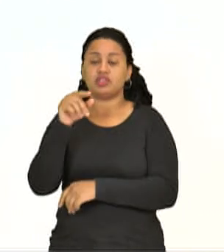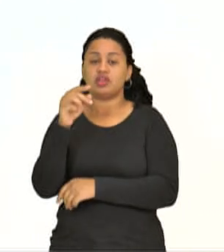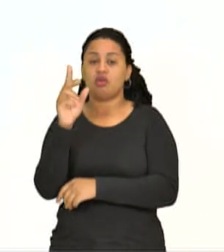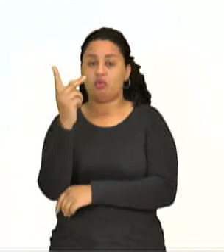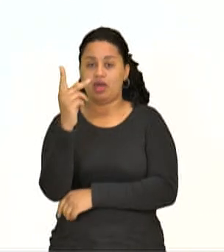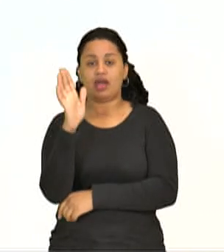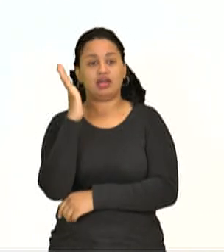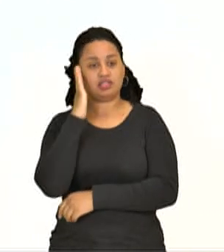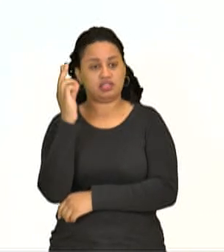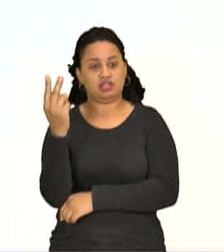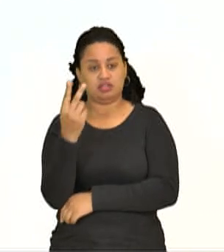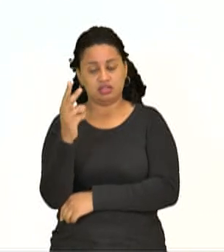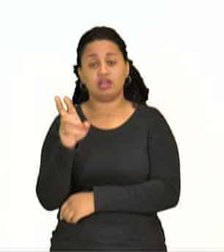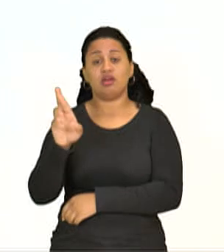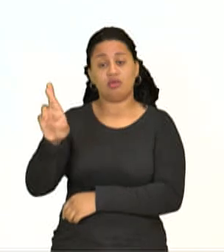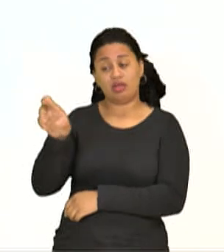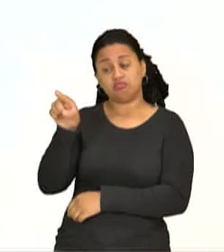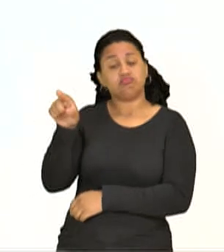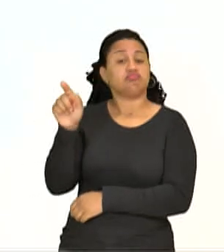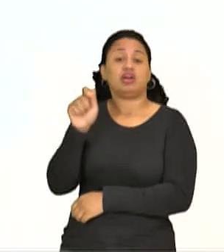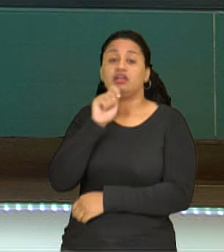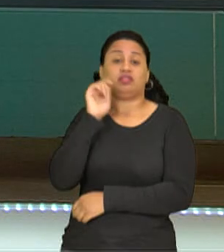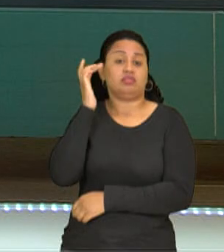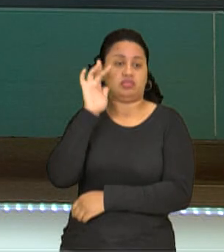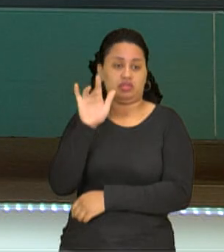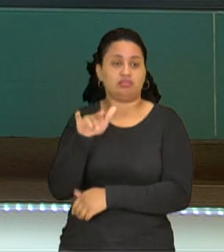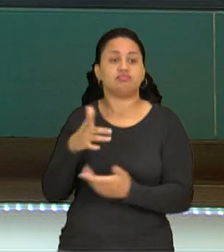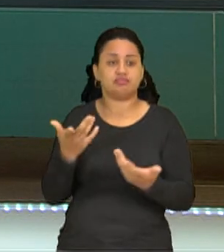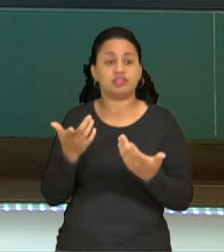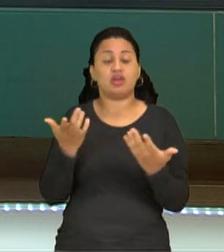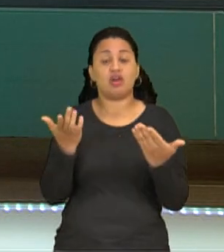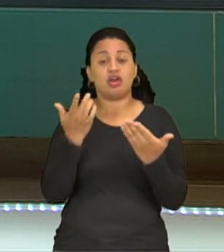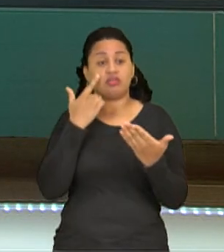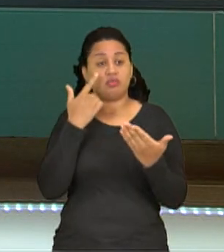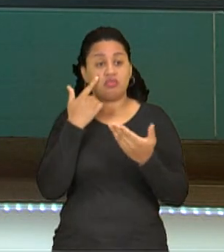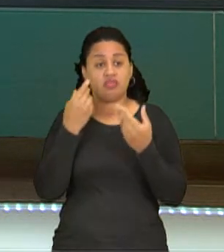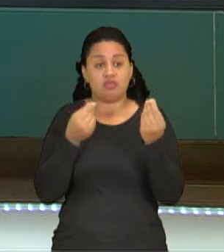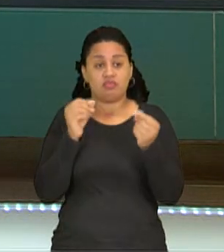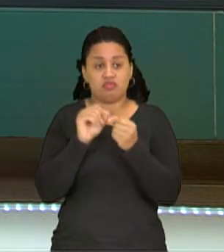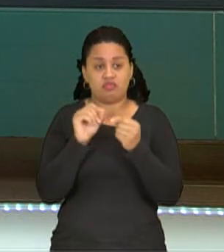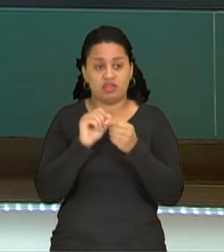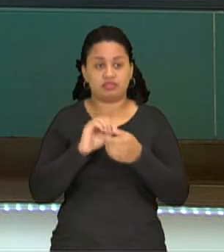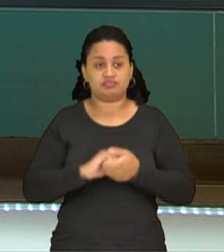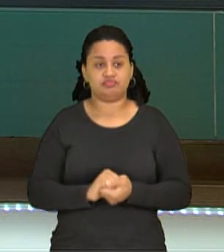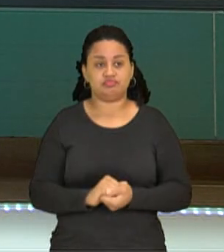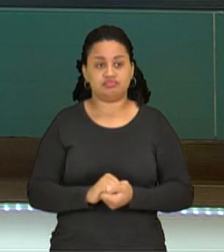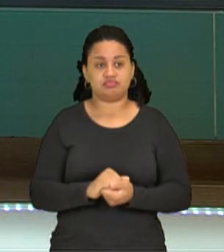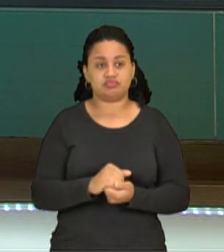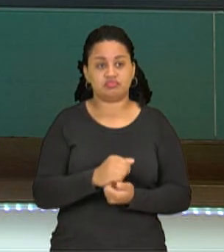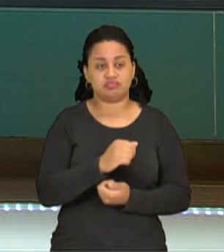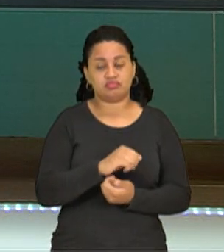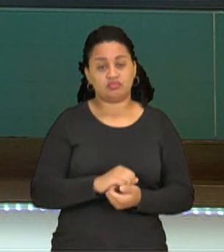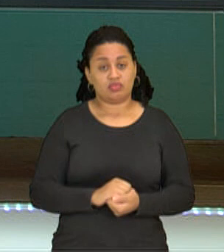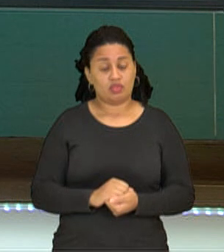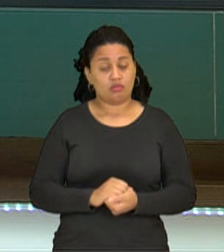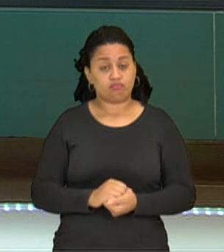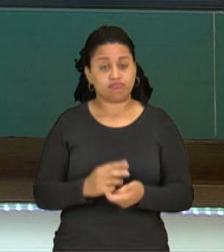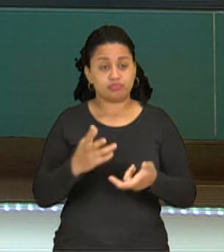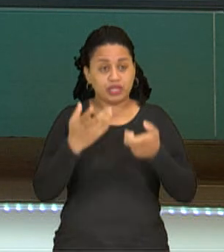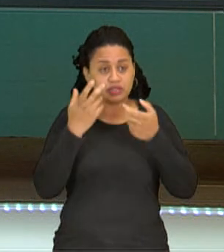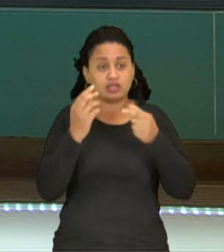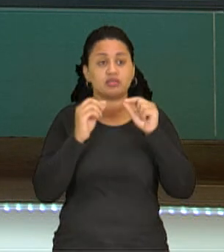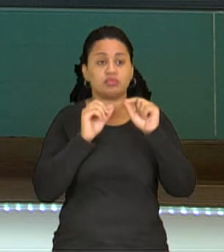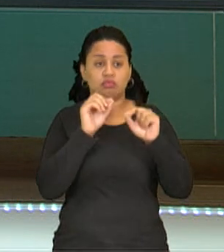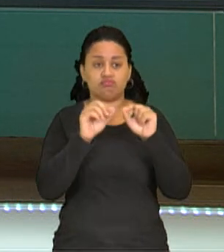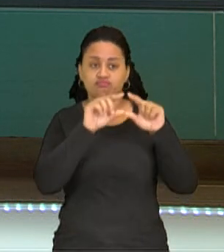gente tem que vale 3 vezes o R. Tranquilo? Vamos para o próximo tela. 20π é igual a 2πr,